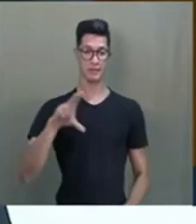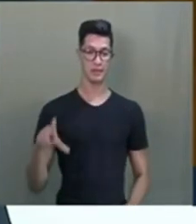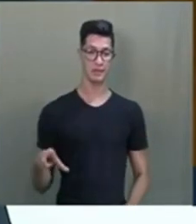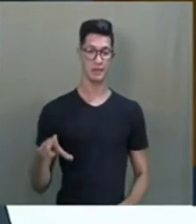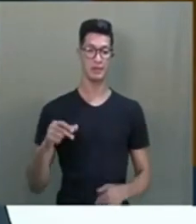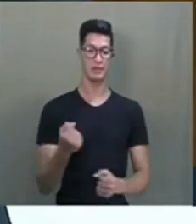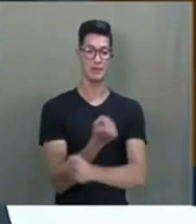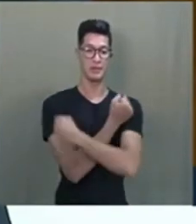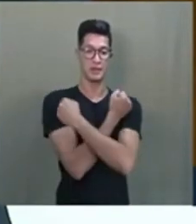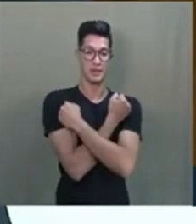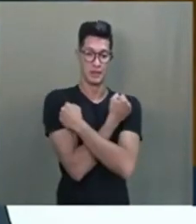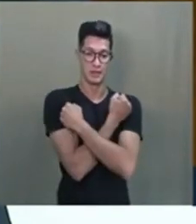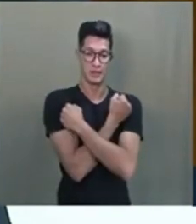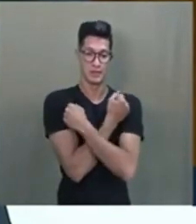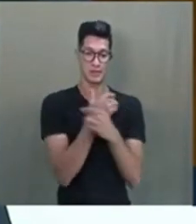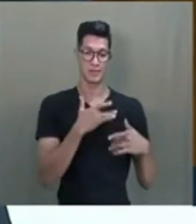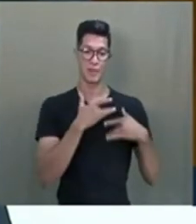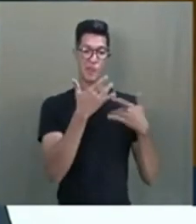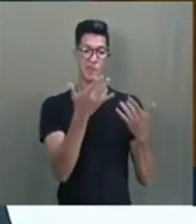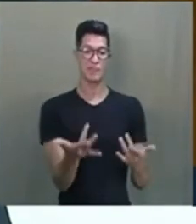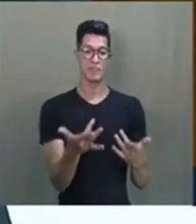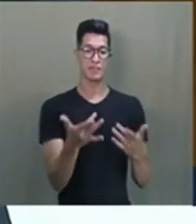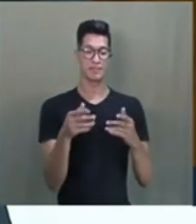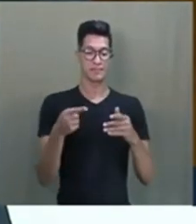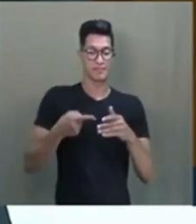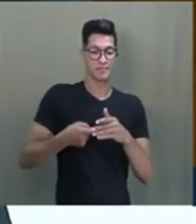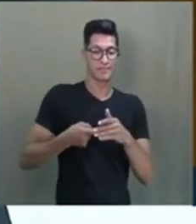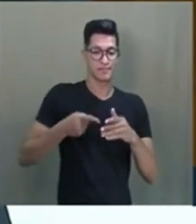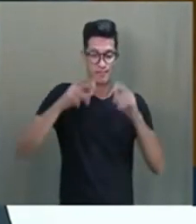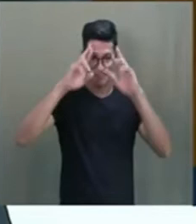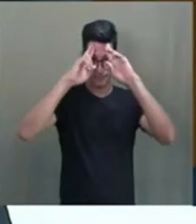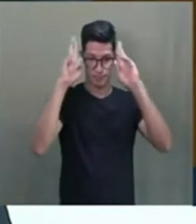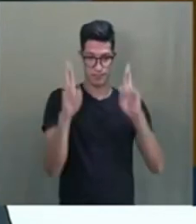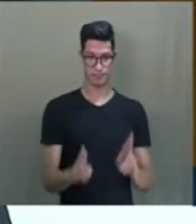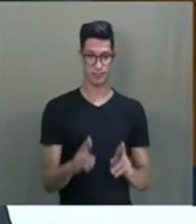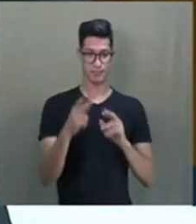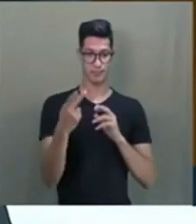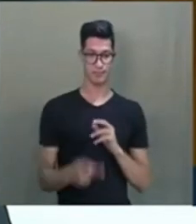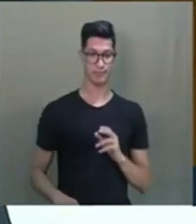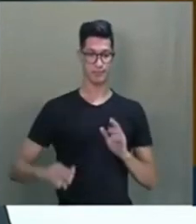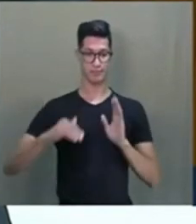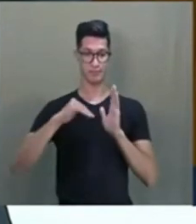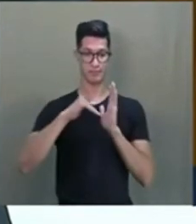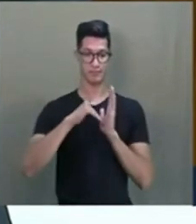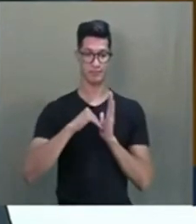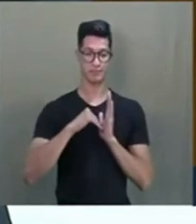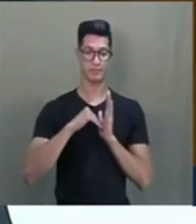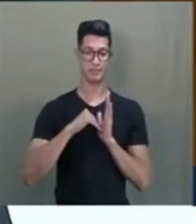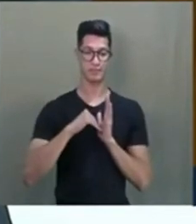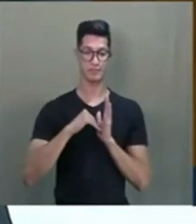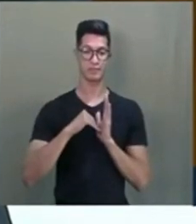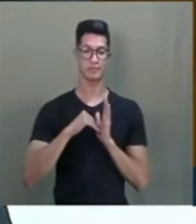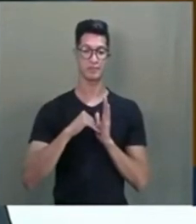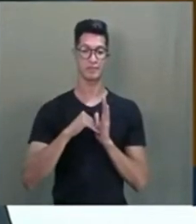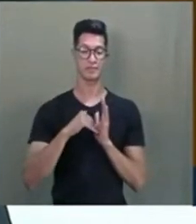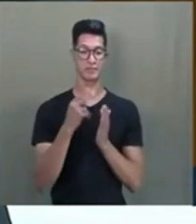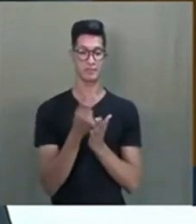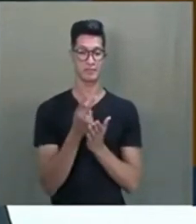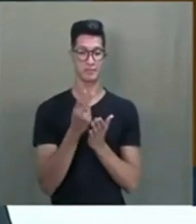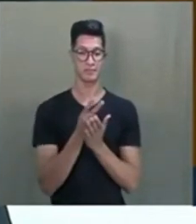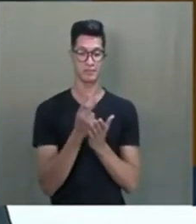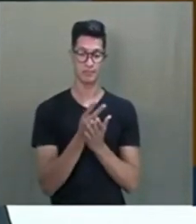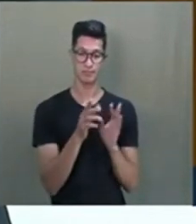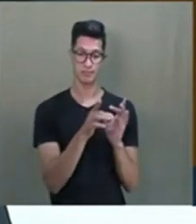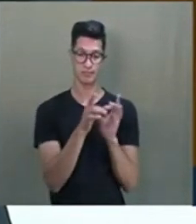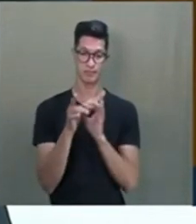o abraço fraterno e o profundo respeito desta Casa Legislativa. Embora unidos